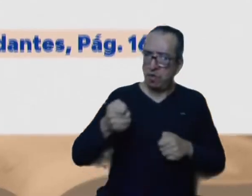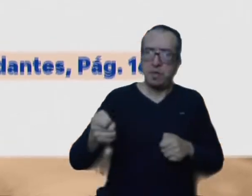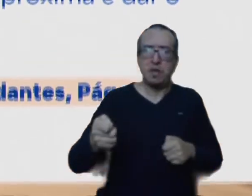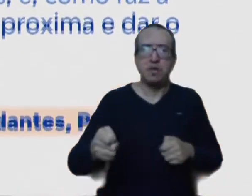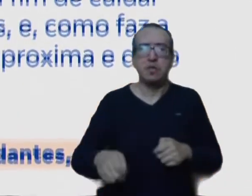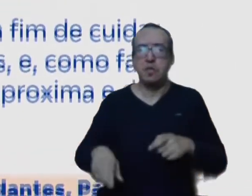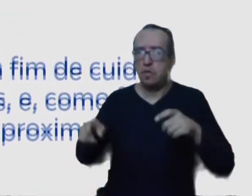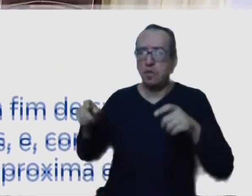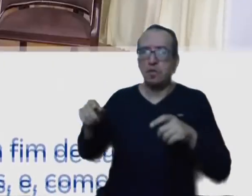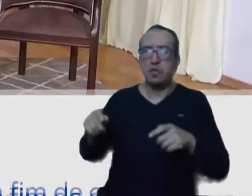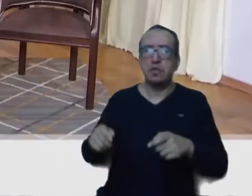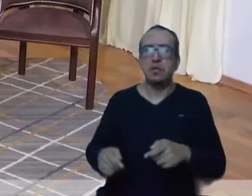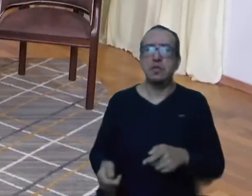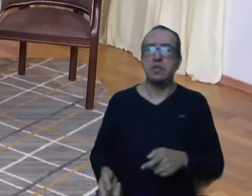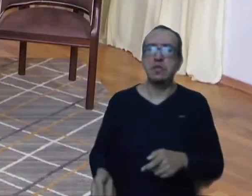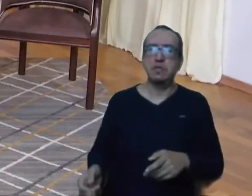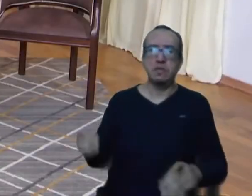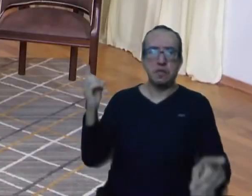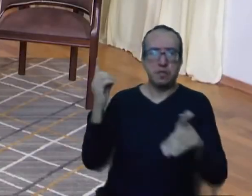Deus,